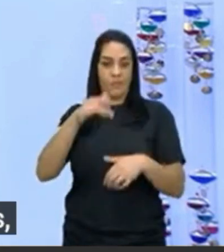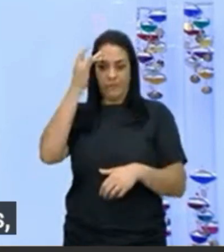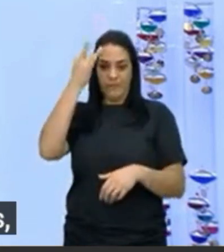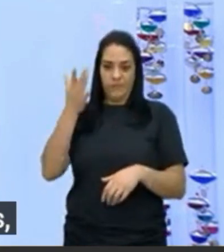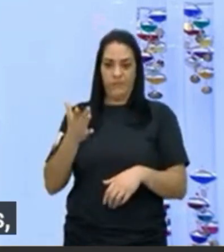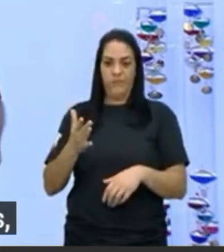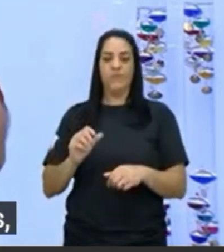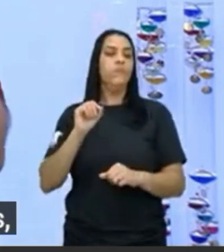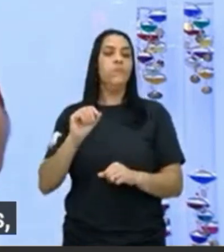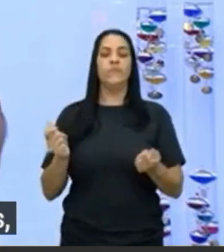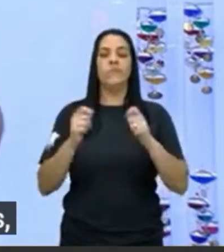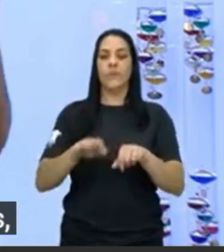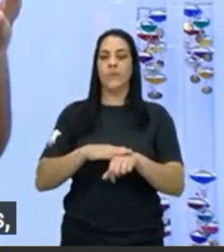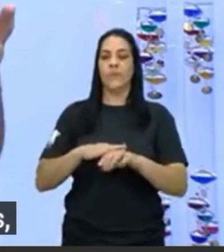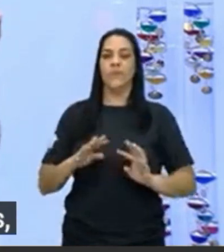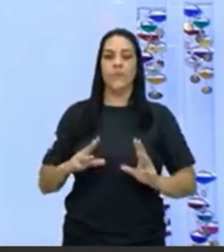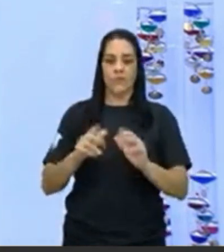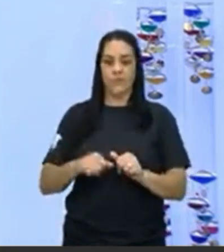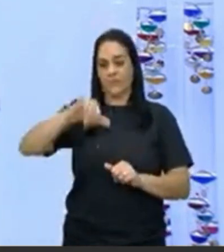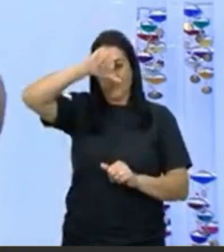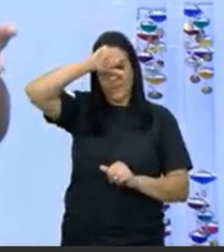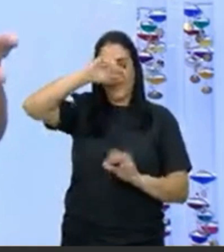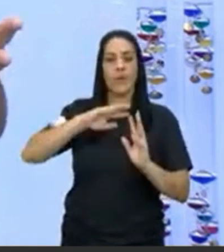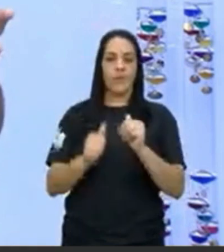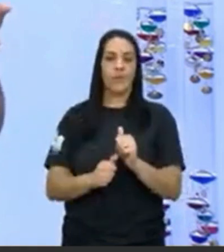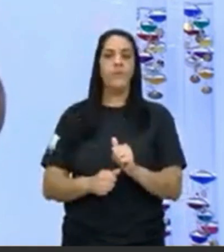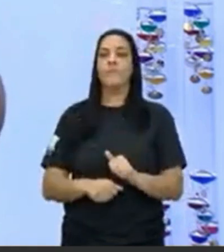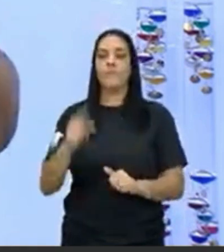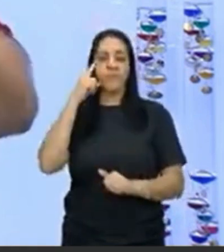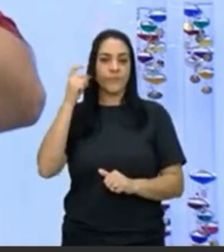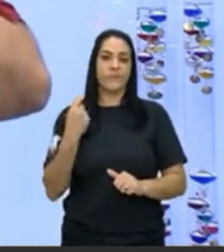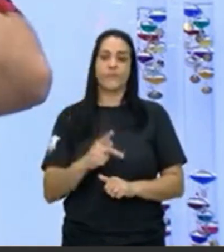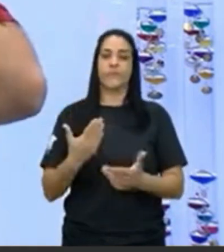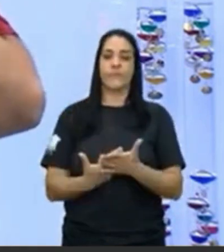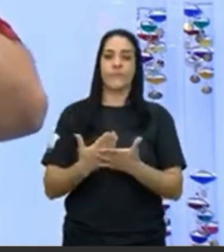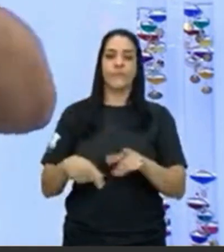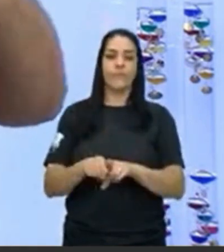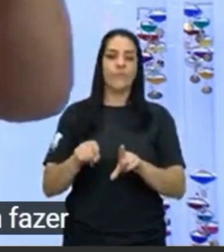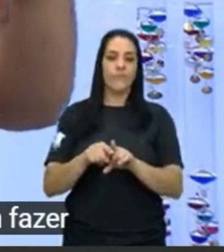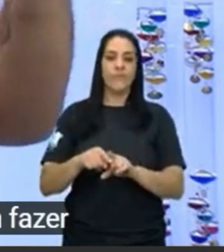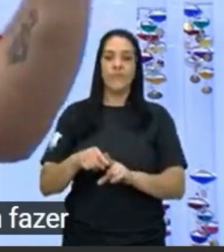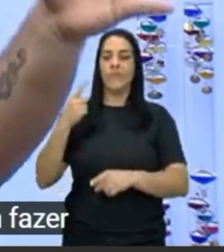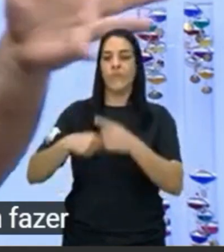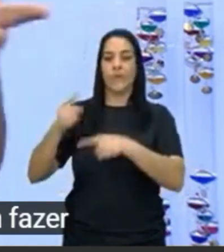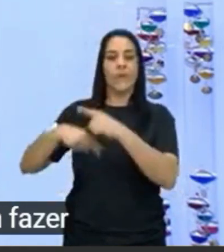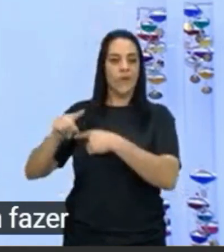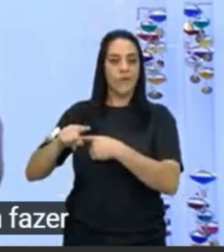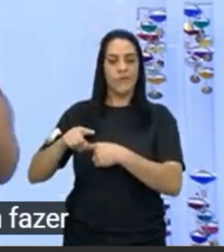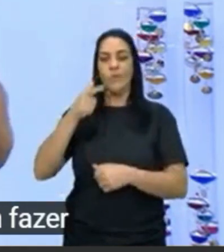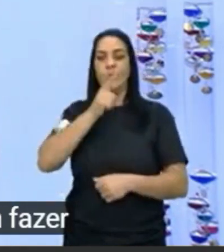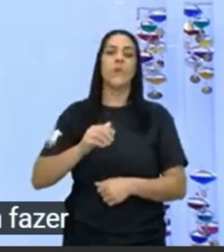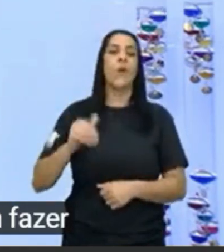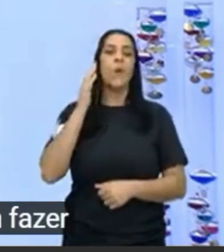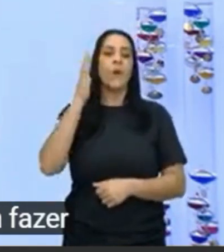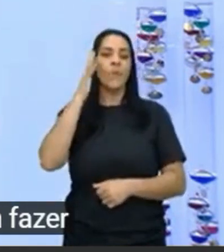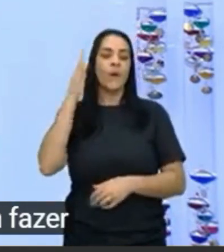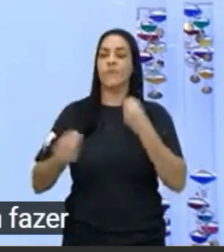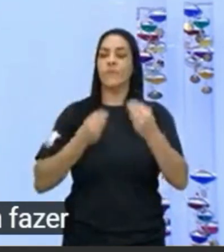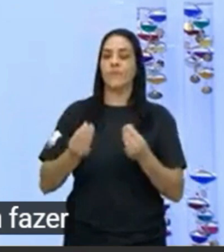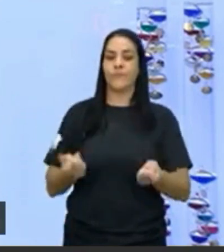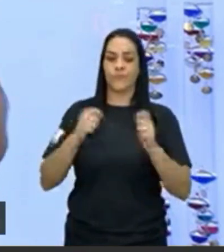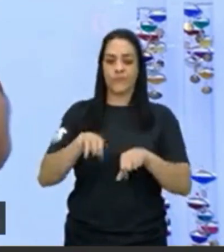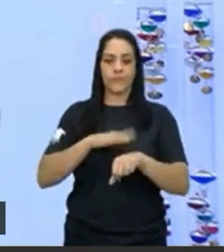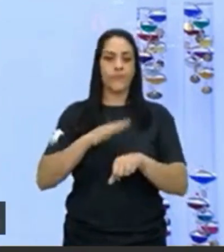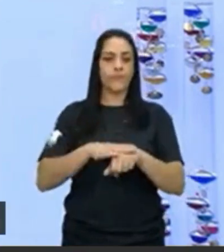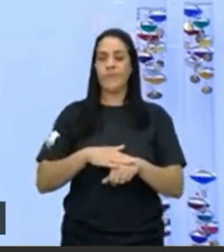mais facilitada. O que pode fazer com que os protótipos, as ideias dos seus alunos, ganhem cada vez mais asas. E eles consigam imaginar como